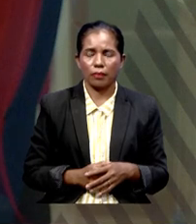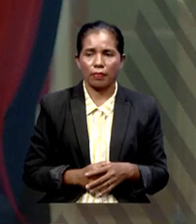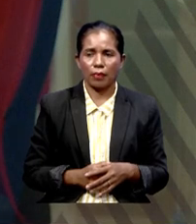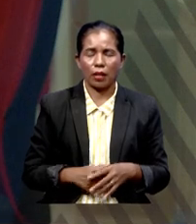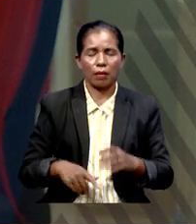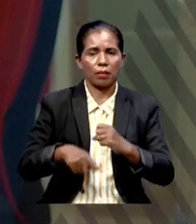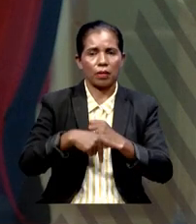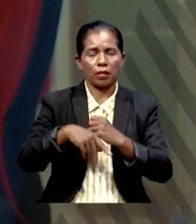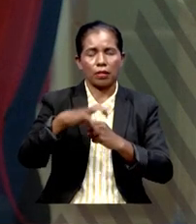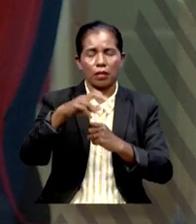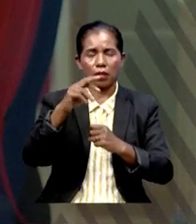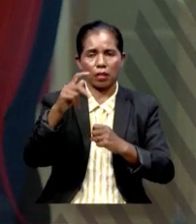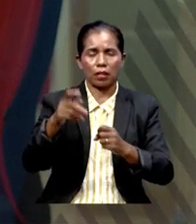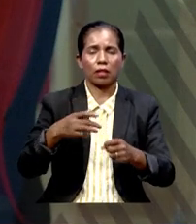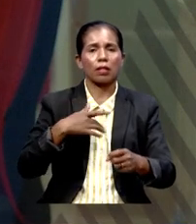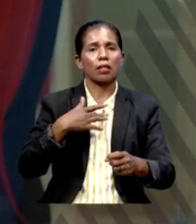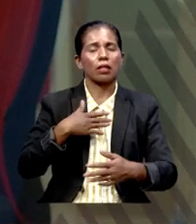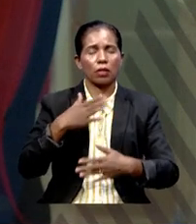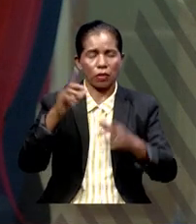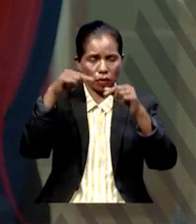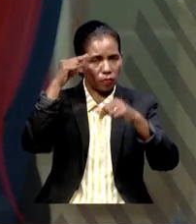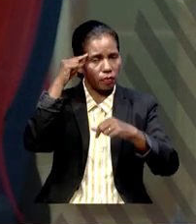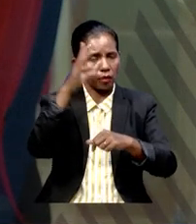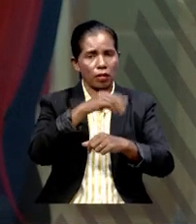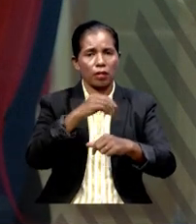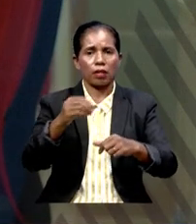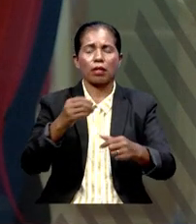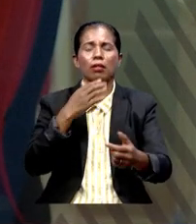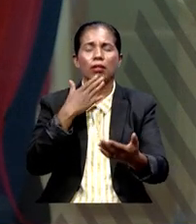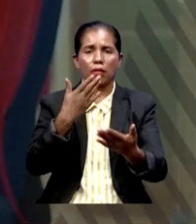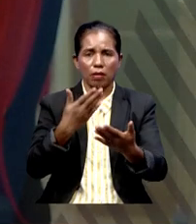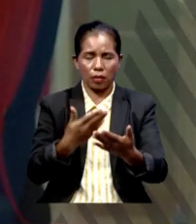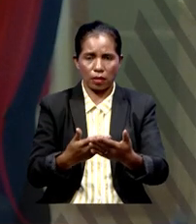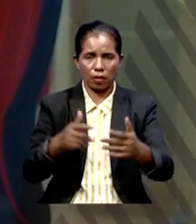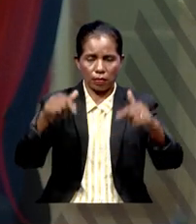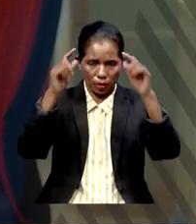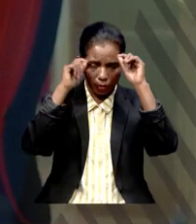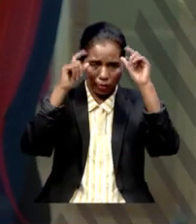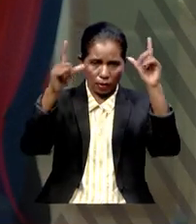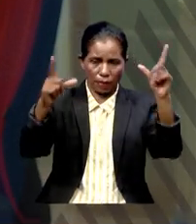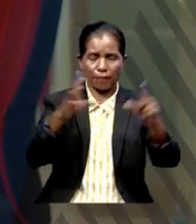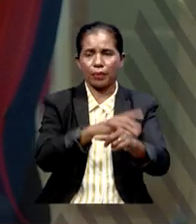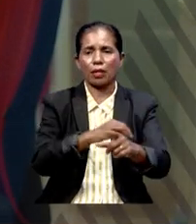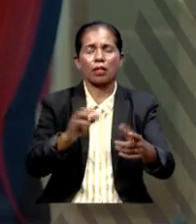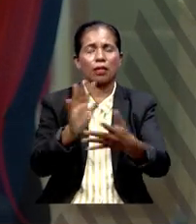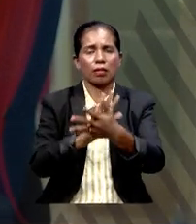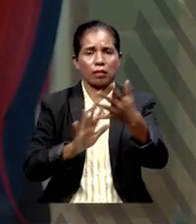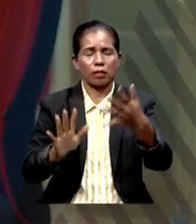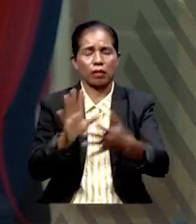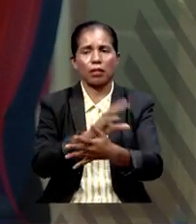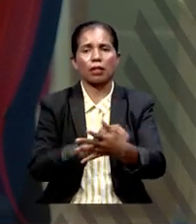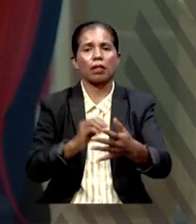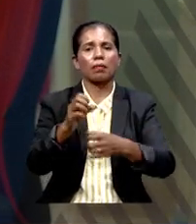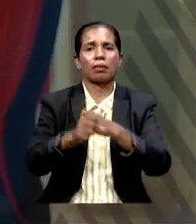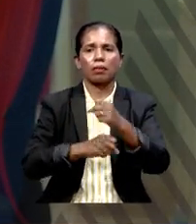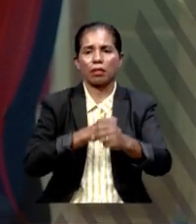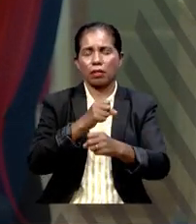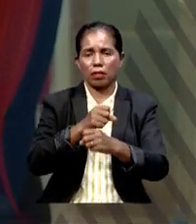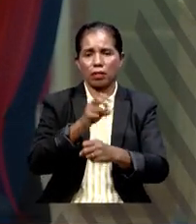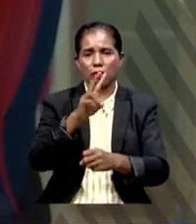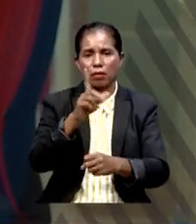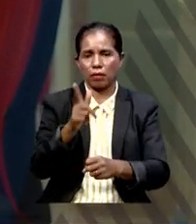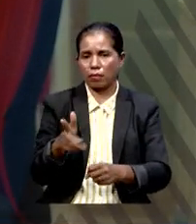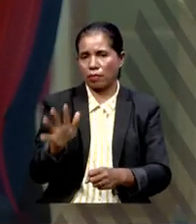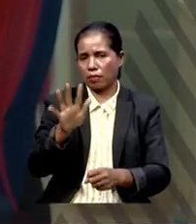Partido CNRT aprecia o governo, também sucesso e visita Papa Francisco em Timor-Leste, na celebração referendum Batina Ruanulo Reis em